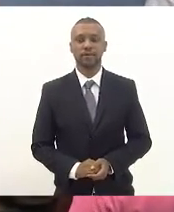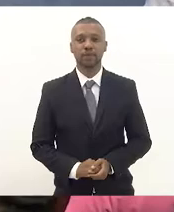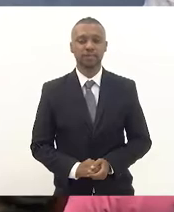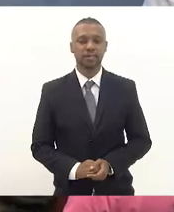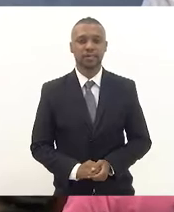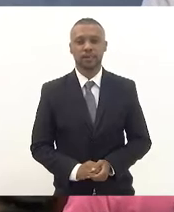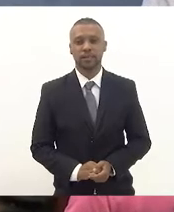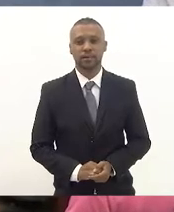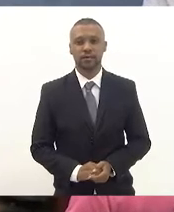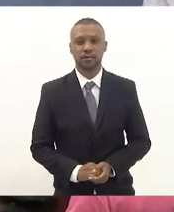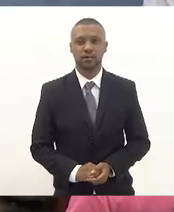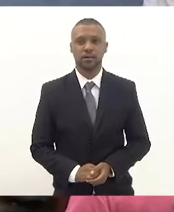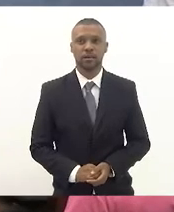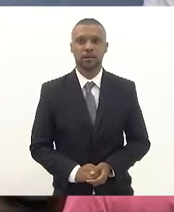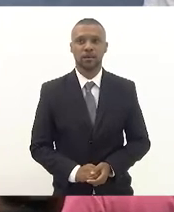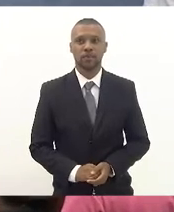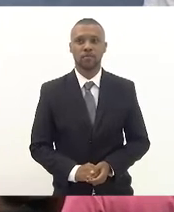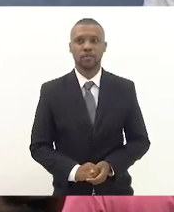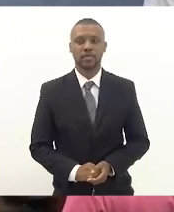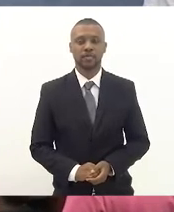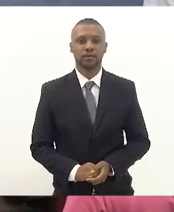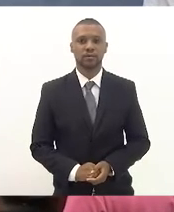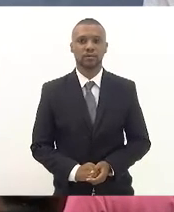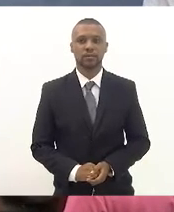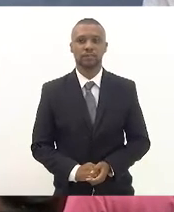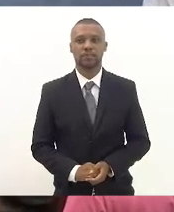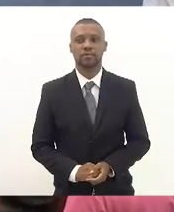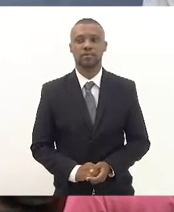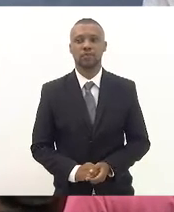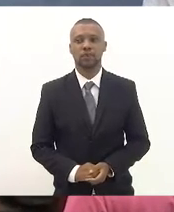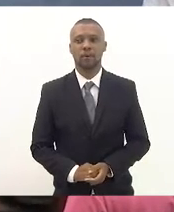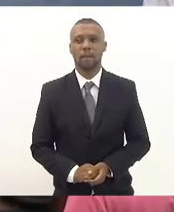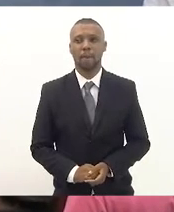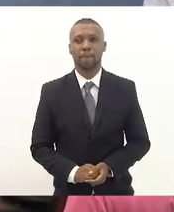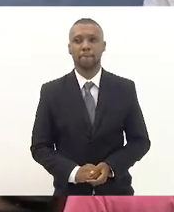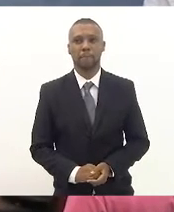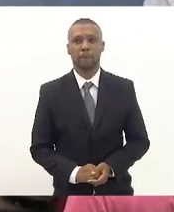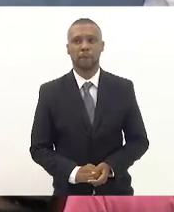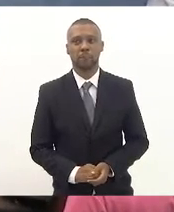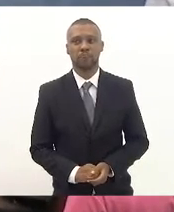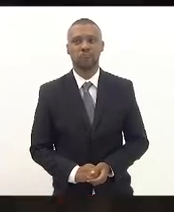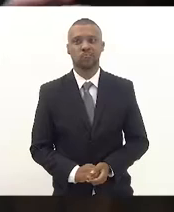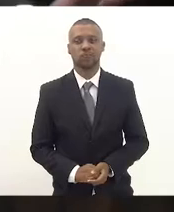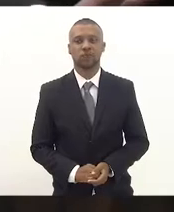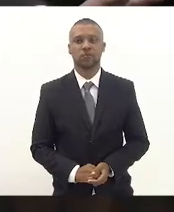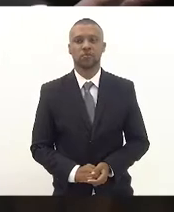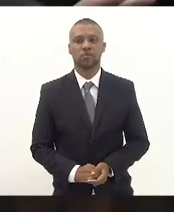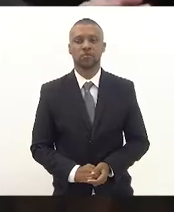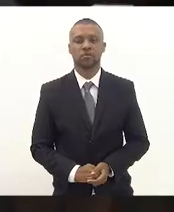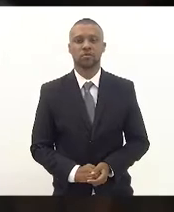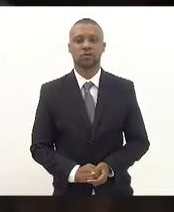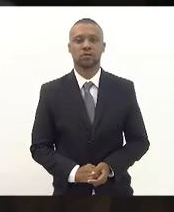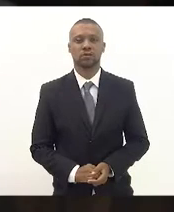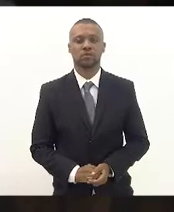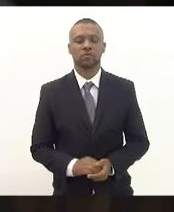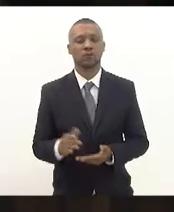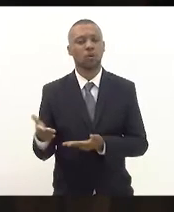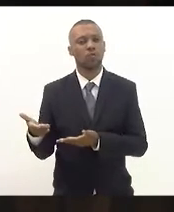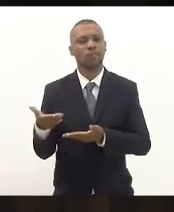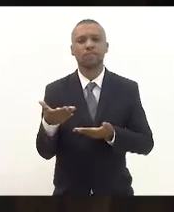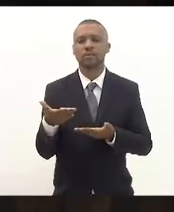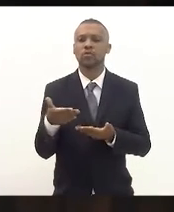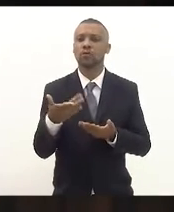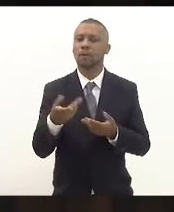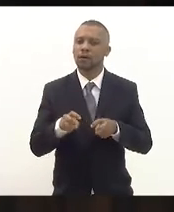cadê o seu Manoel aí Rodrigão um eu convido para